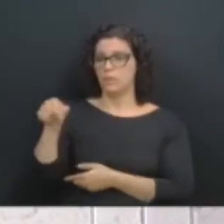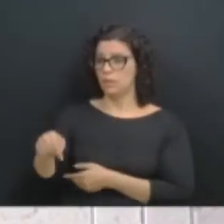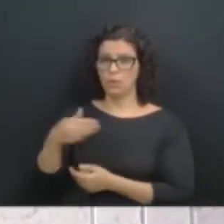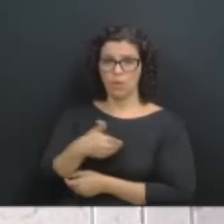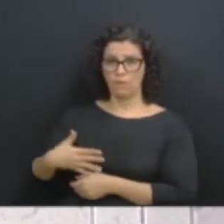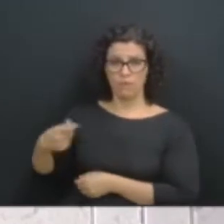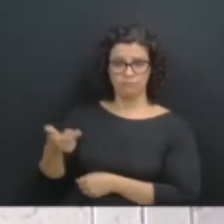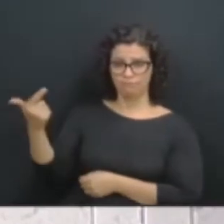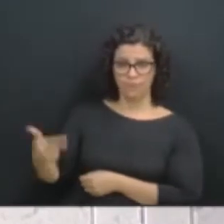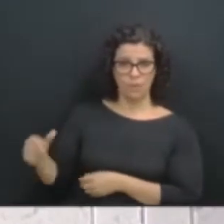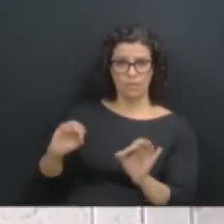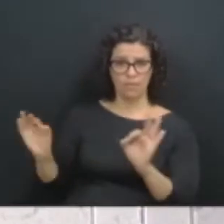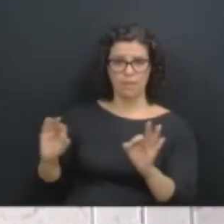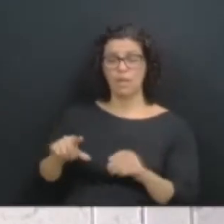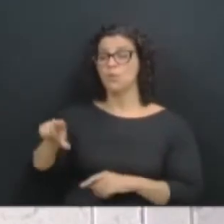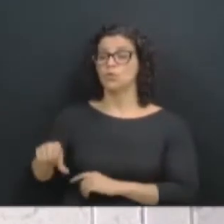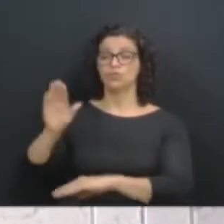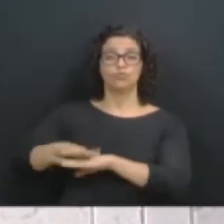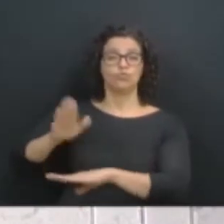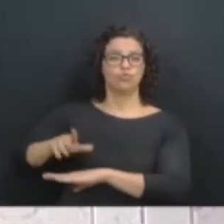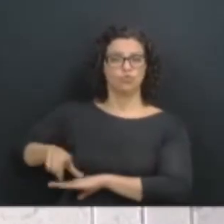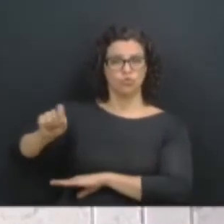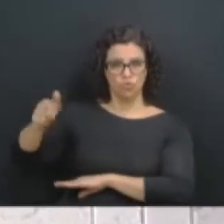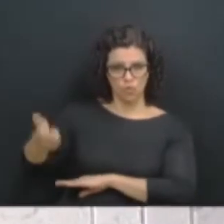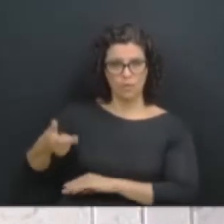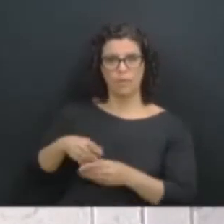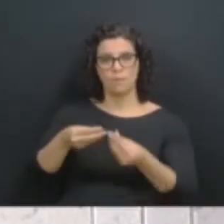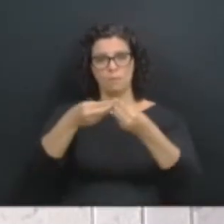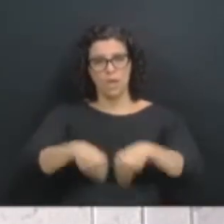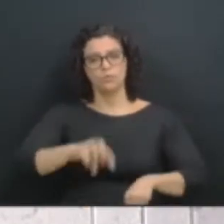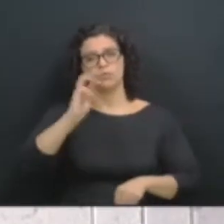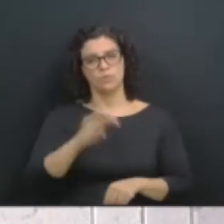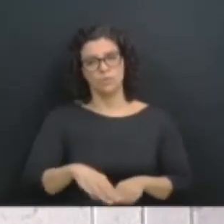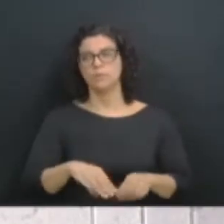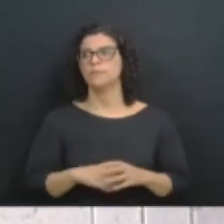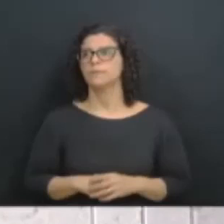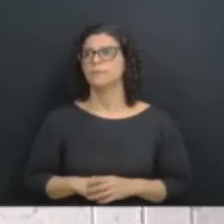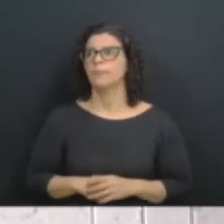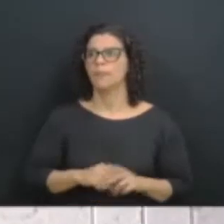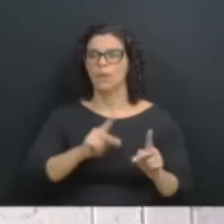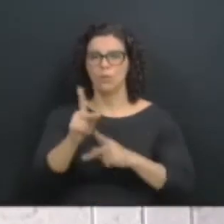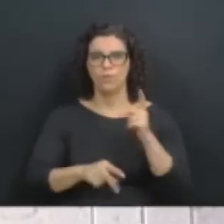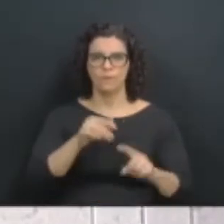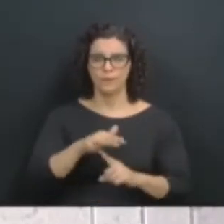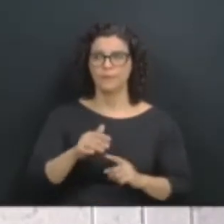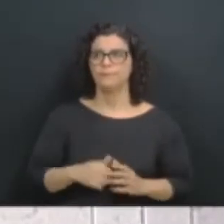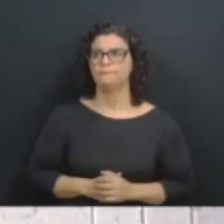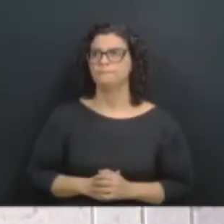isso. Hoje existe uma escolha que prejudica, sim, e muito o povo